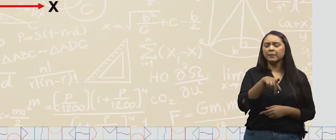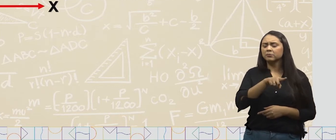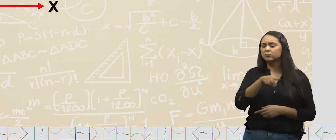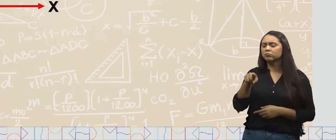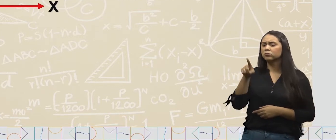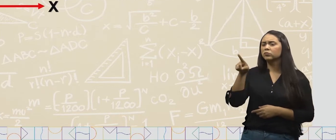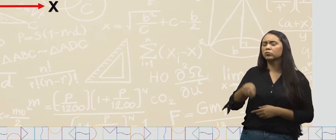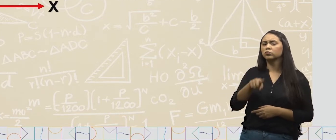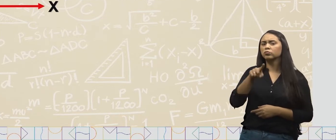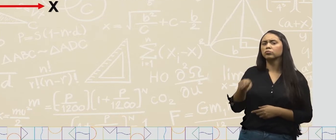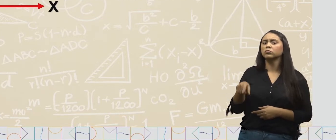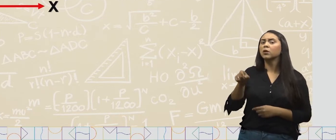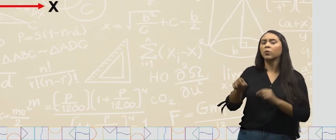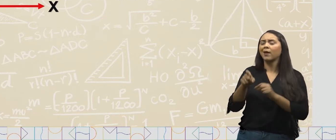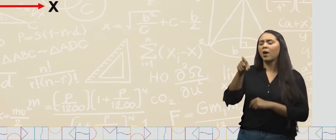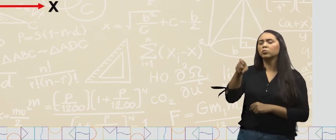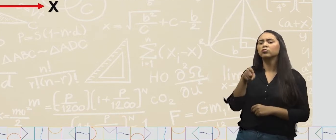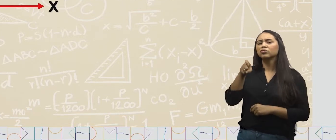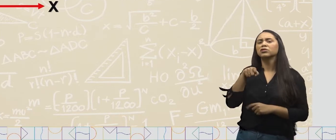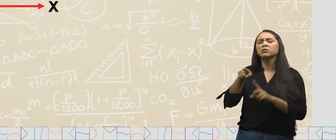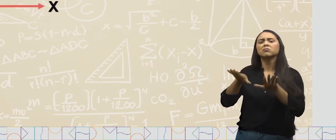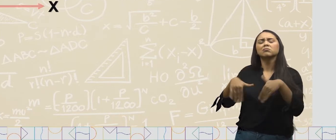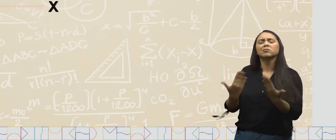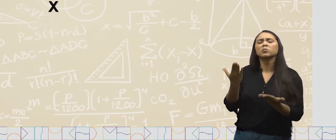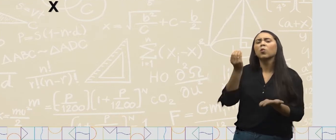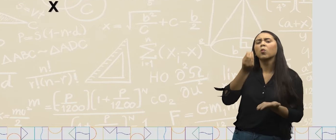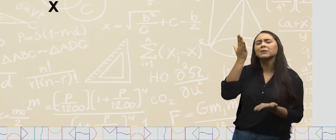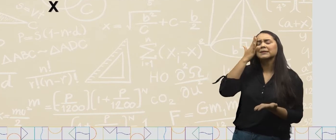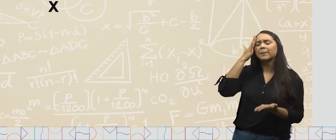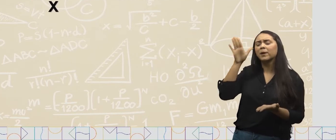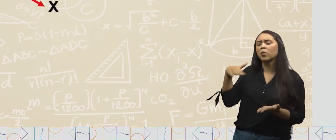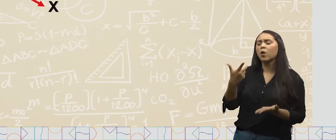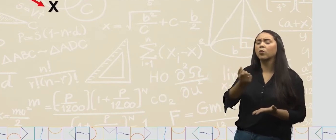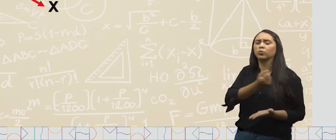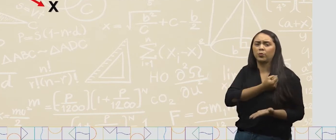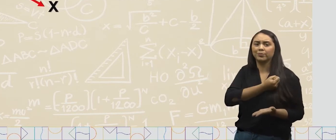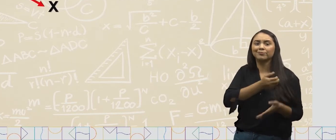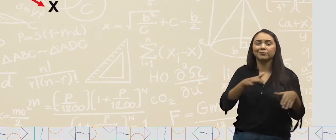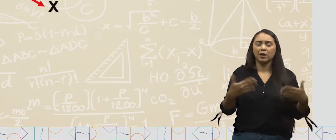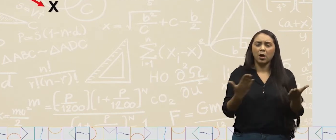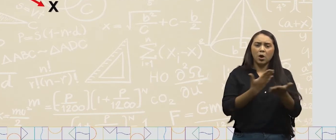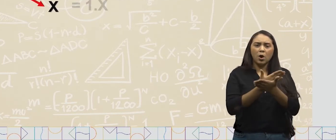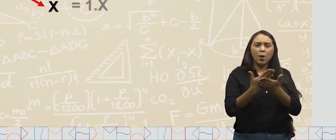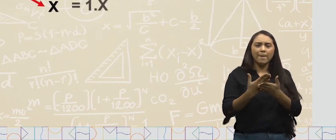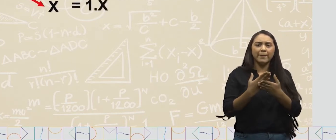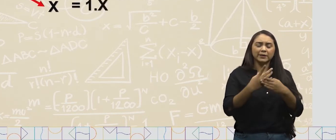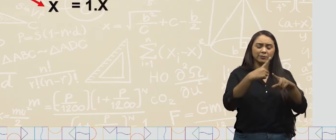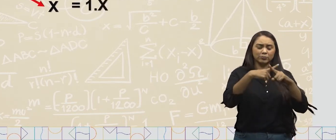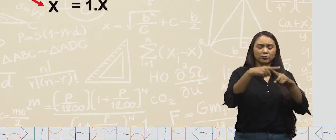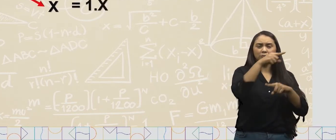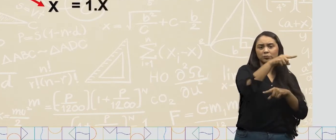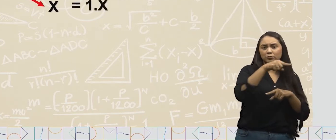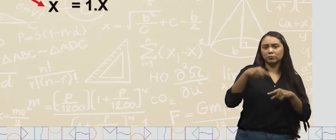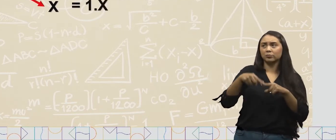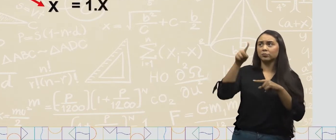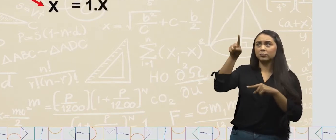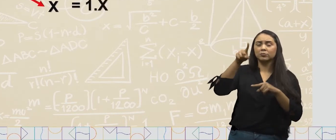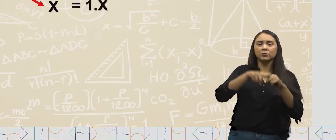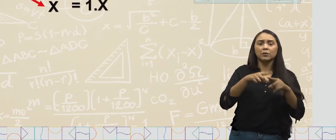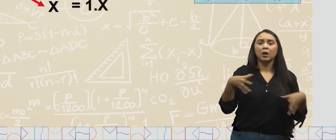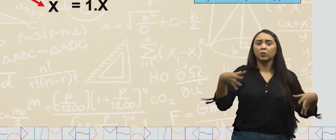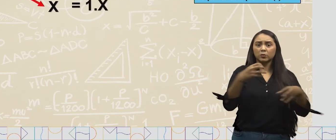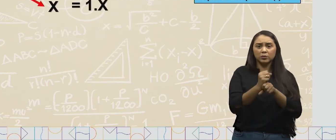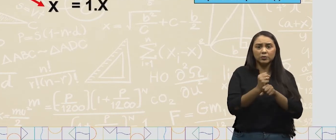questão. Observe bem, primeiro você vai multiplicar desta forma, cruzando